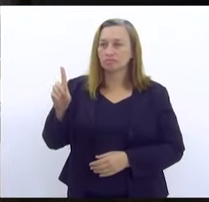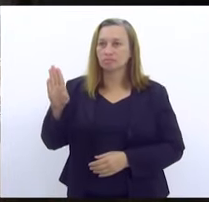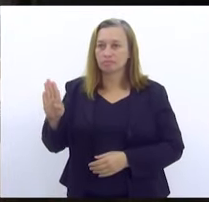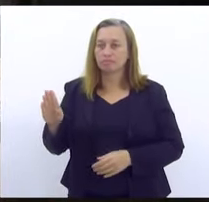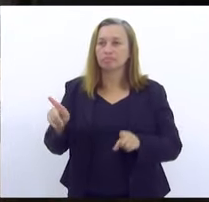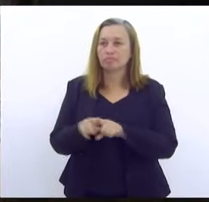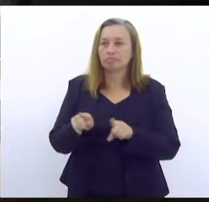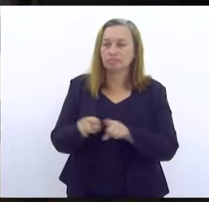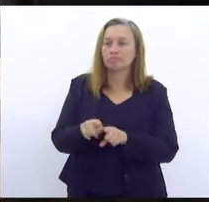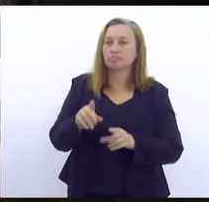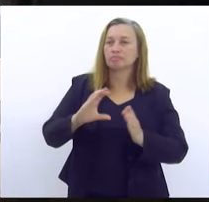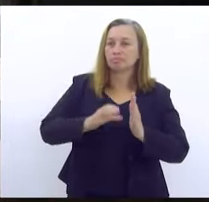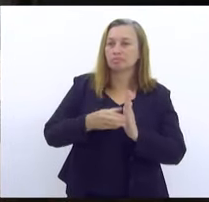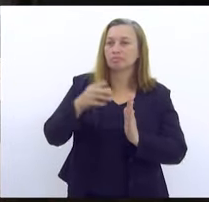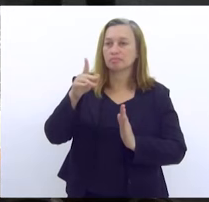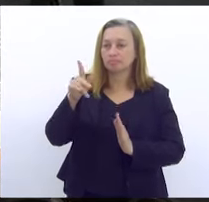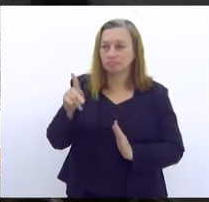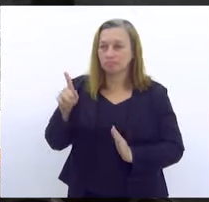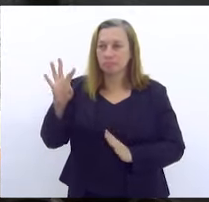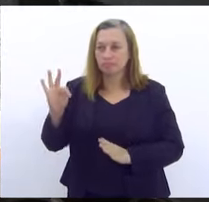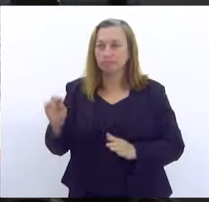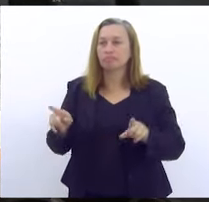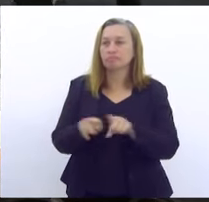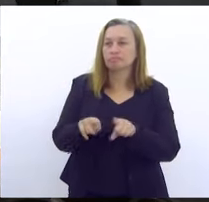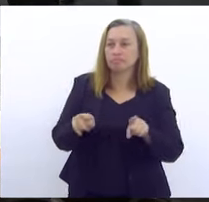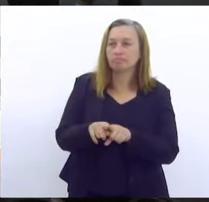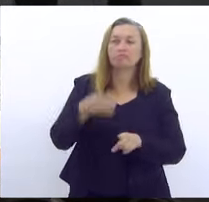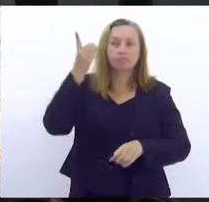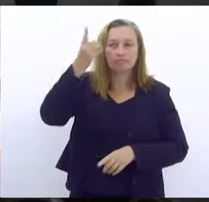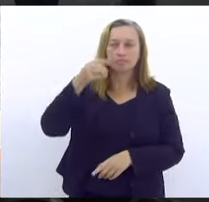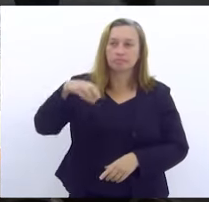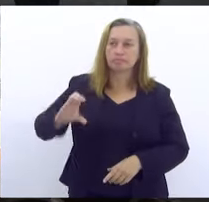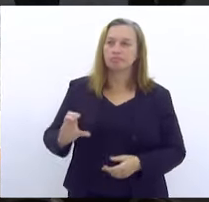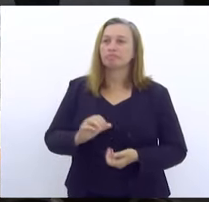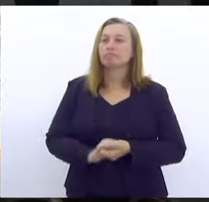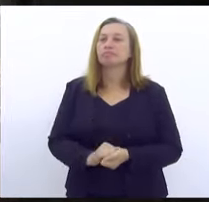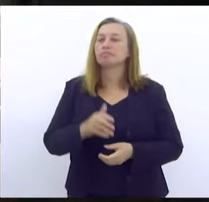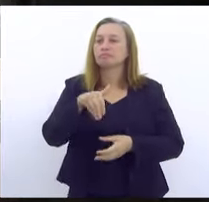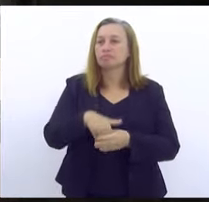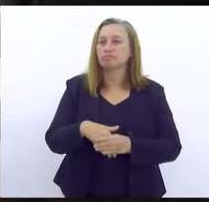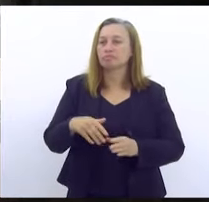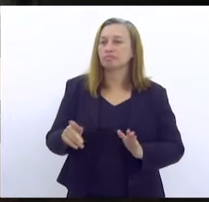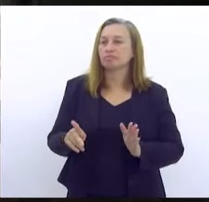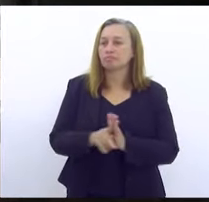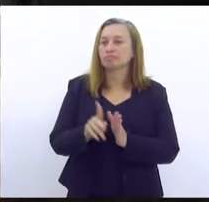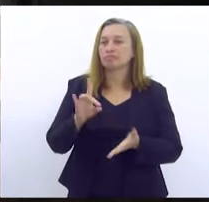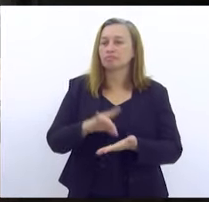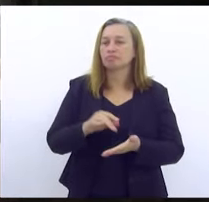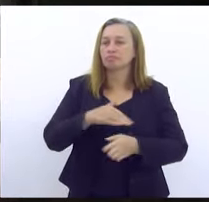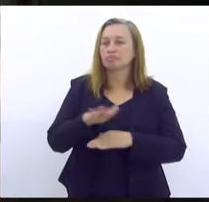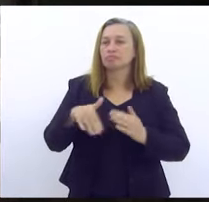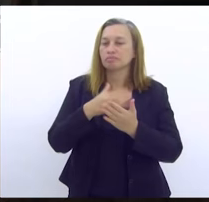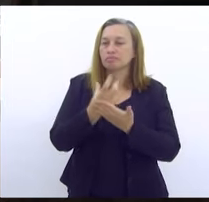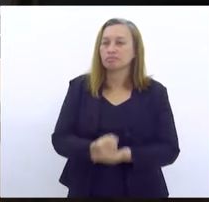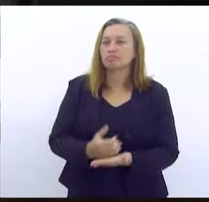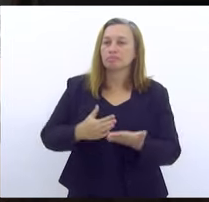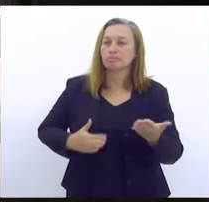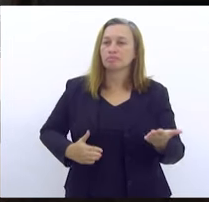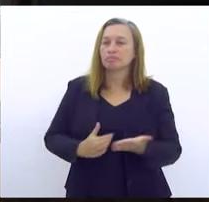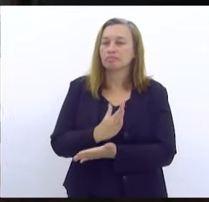PT, contrários. E o deputado Carlos Mink. Em votação, projeto original. Se vocês querem aprovar, permaneçam como